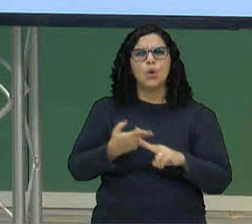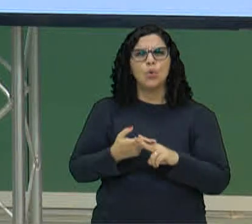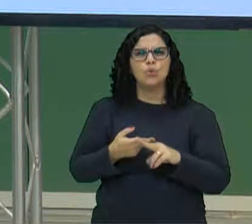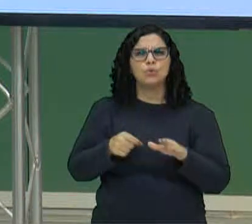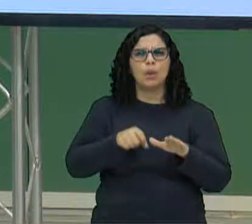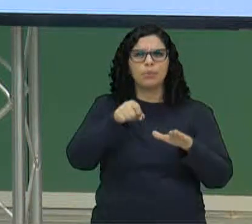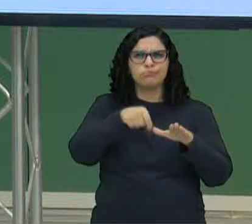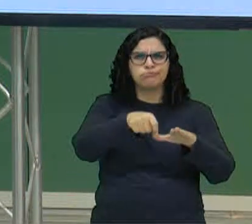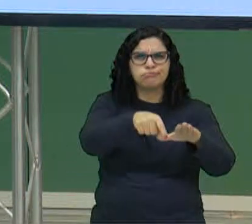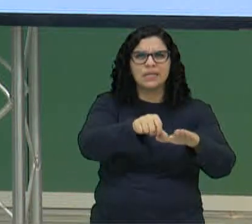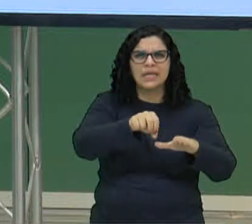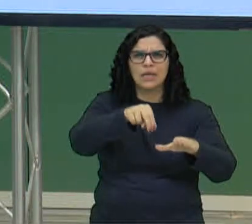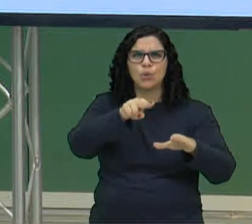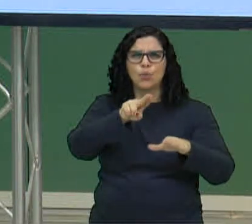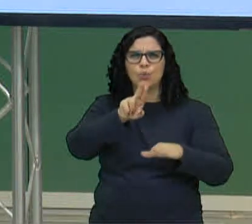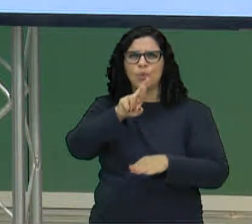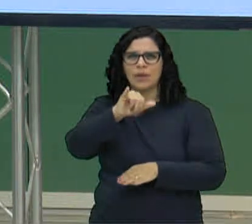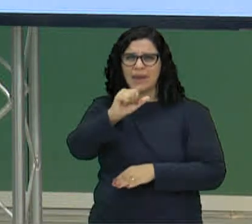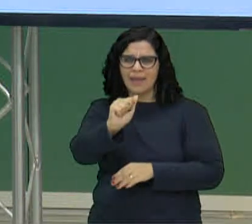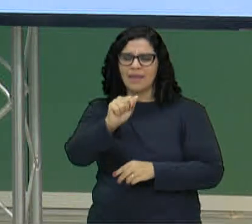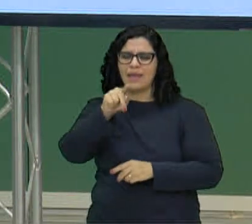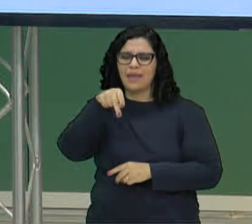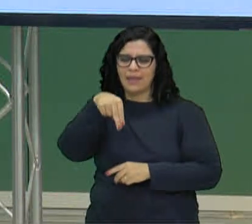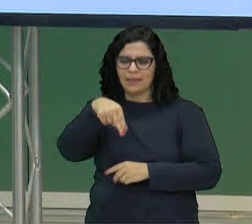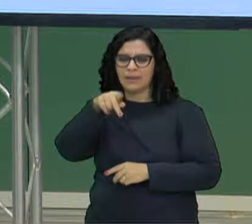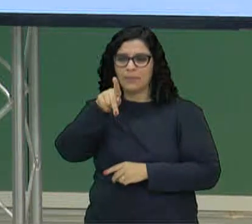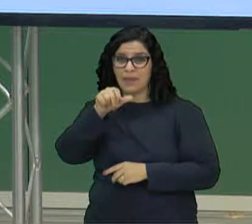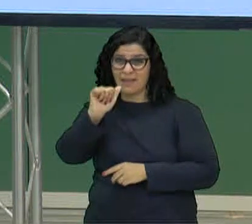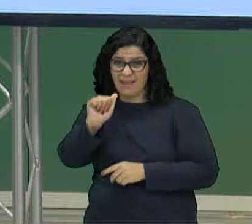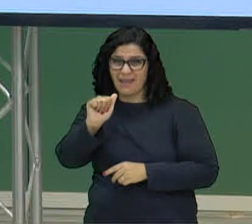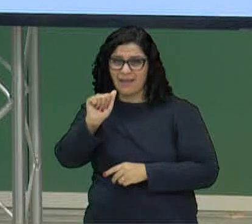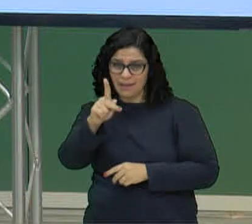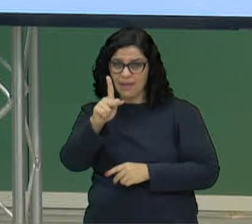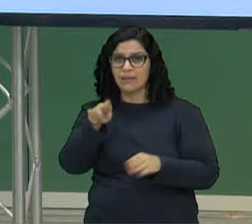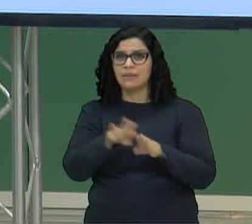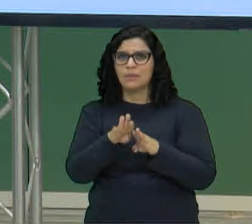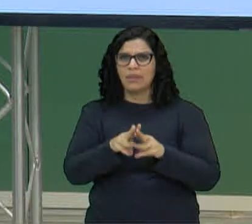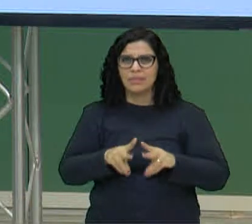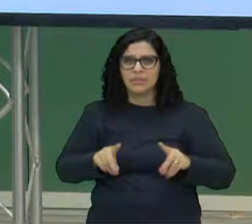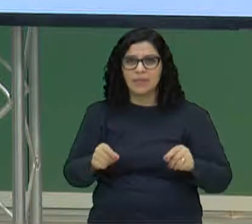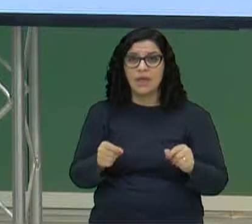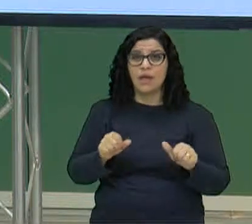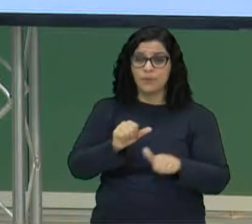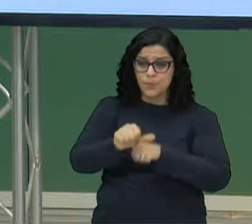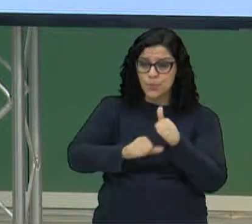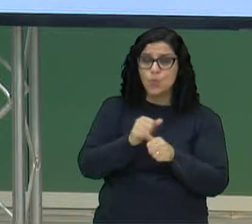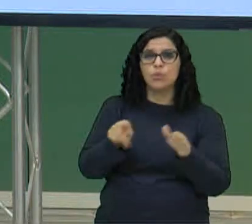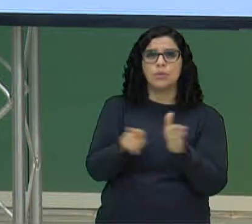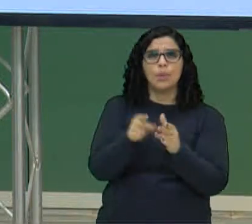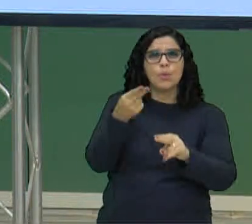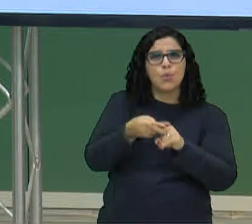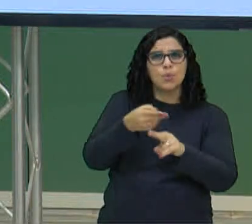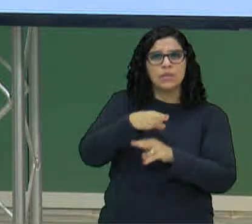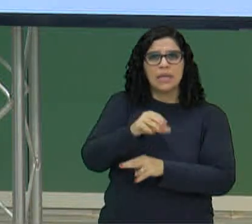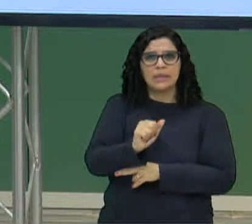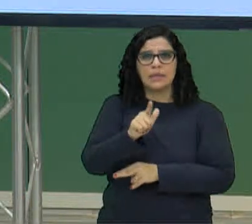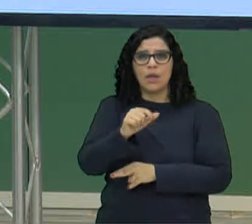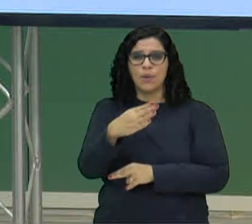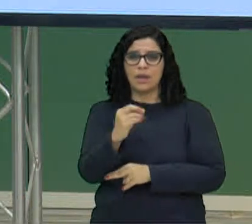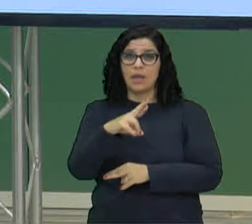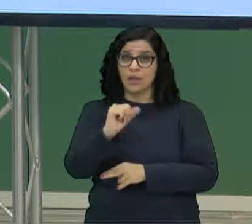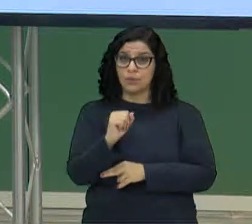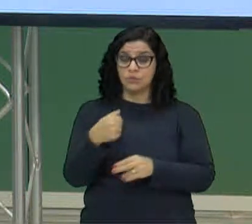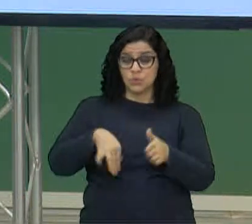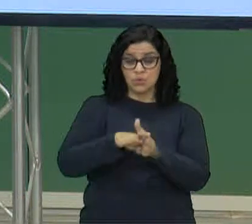adubo nitrogenado, ureia, NPK, ele acidifica o solo. Tem que corrigir com calcário. Aonde o calcário